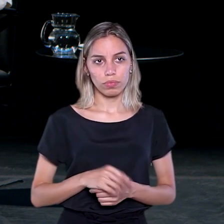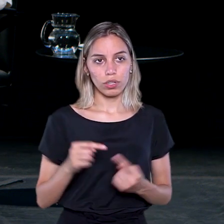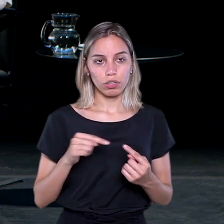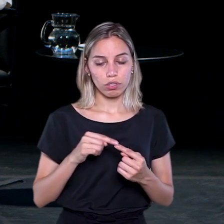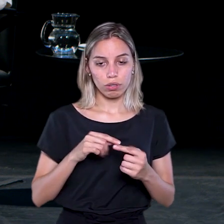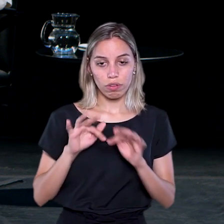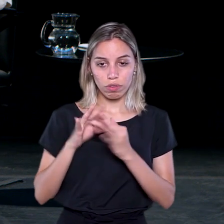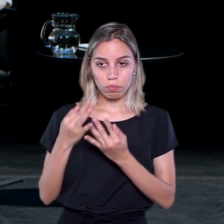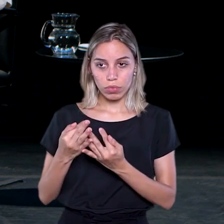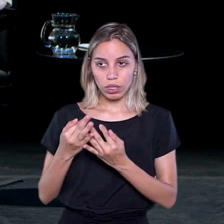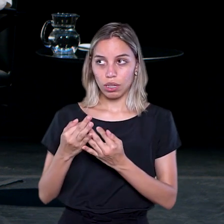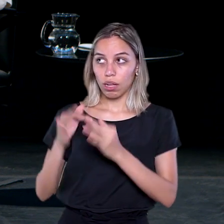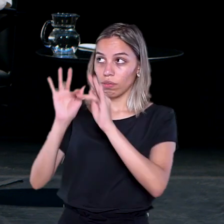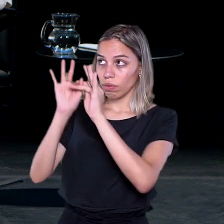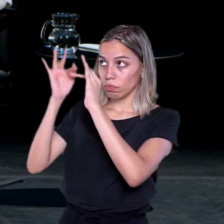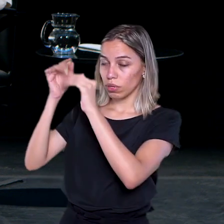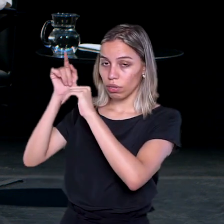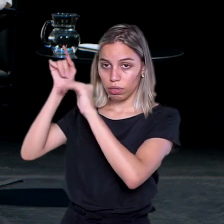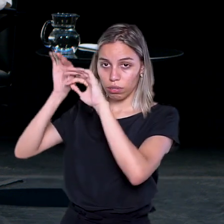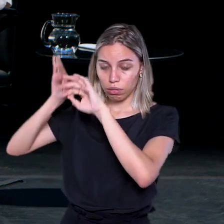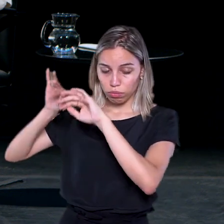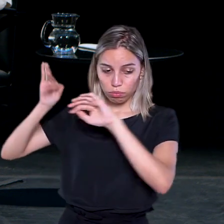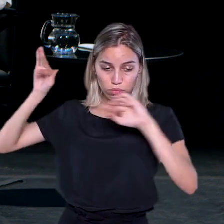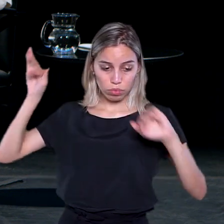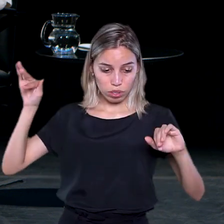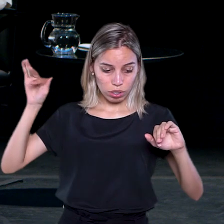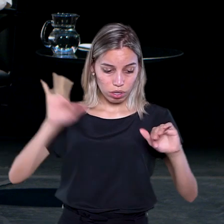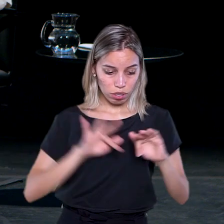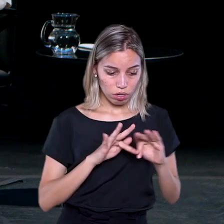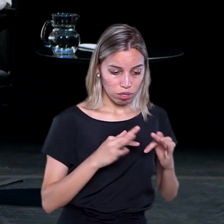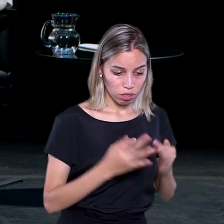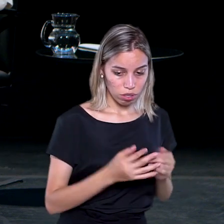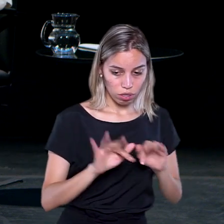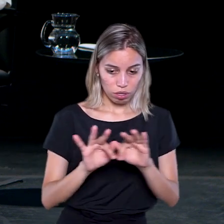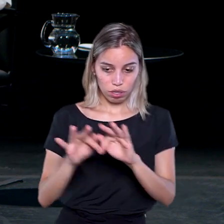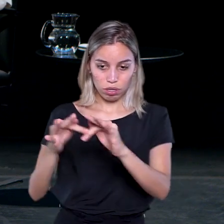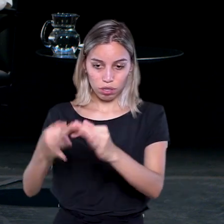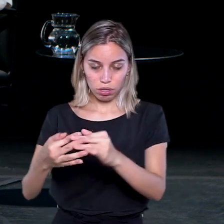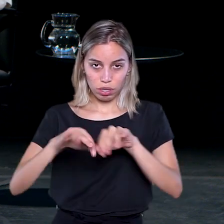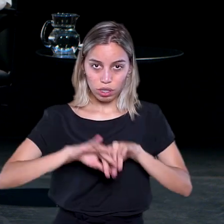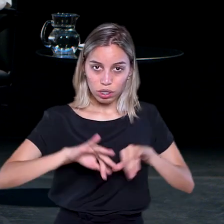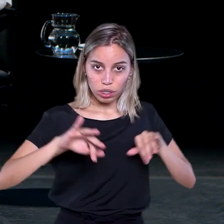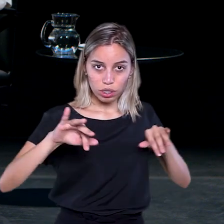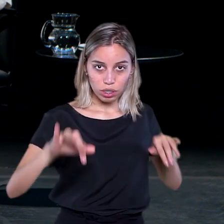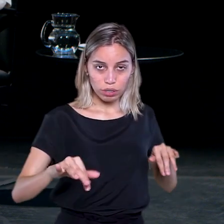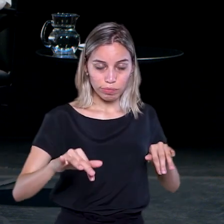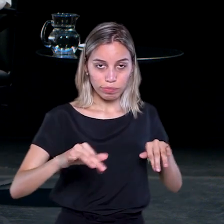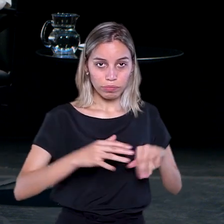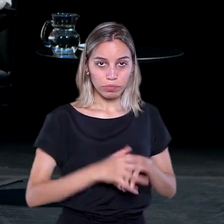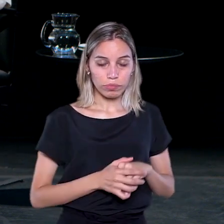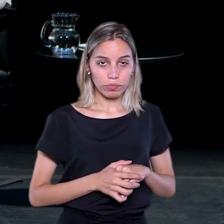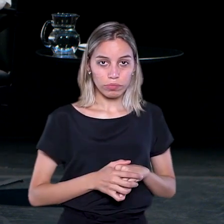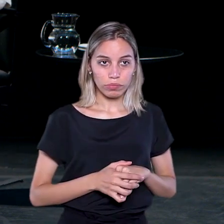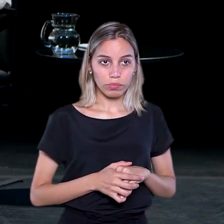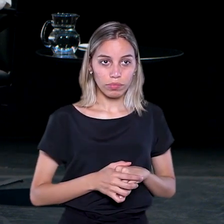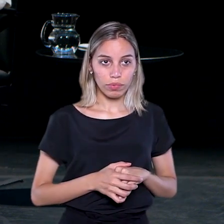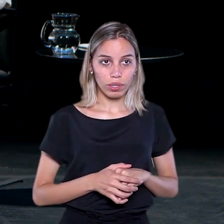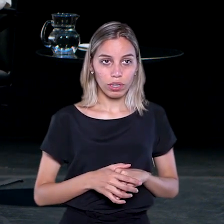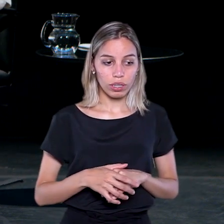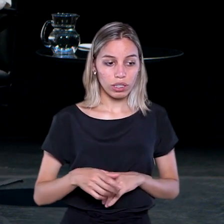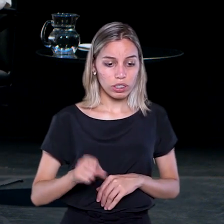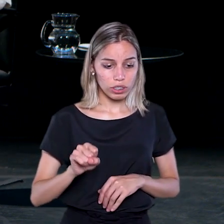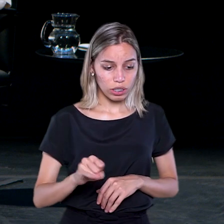Separar famílias. Famílias eram vendidas separadamente, para evitar convergência, unidade, né? Perseguir as práticas